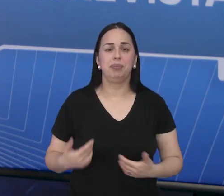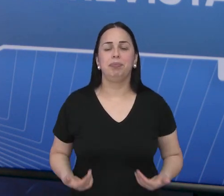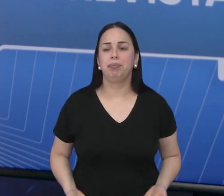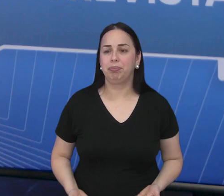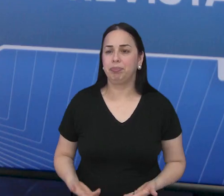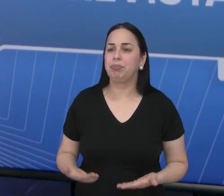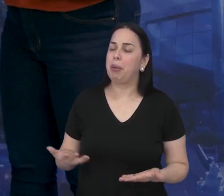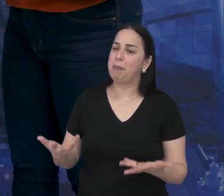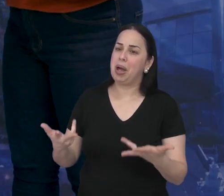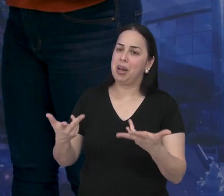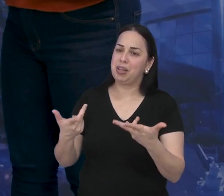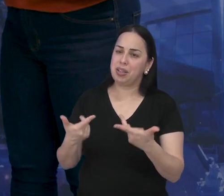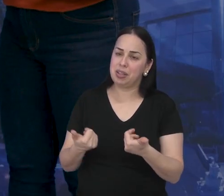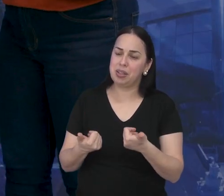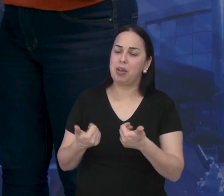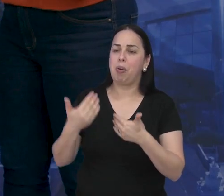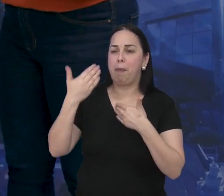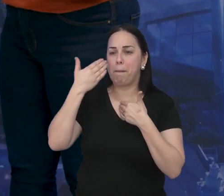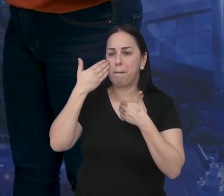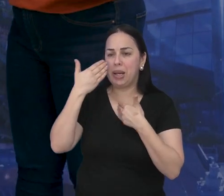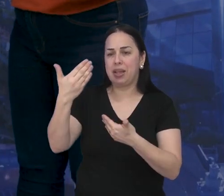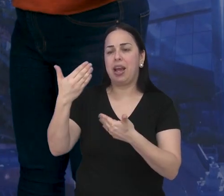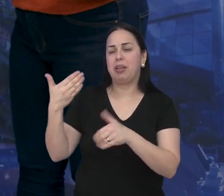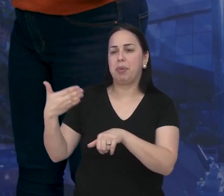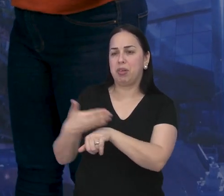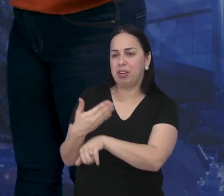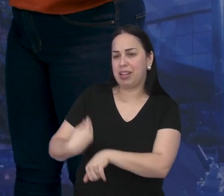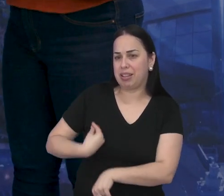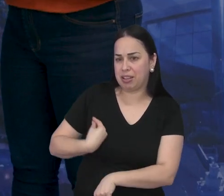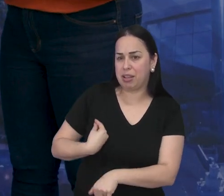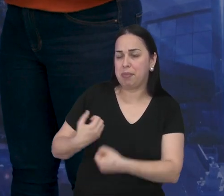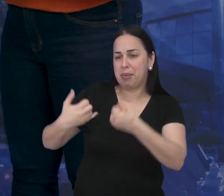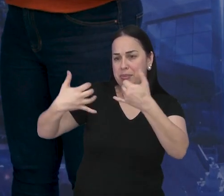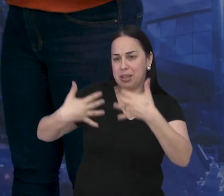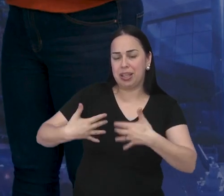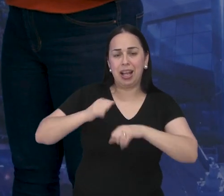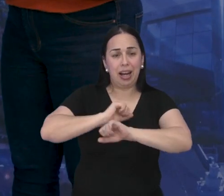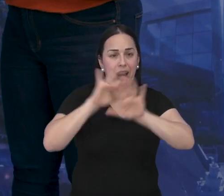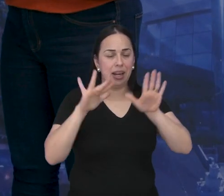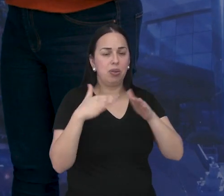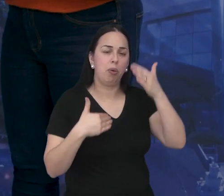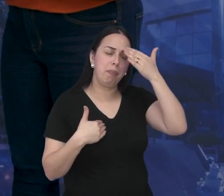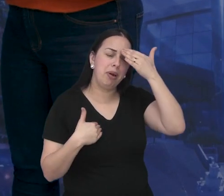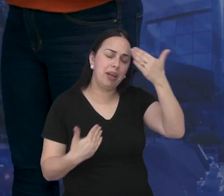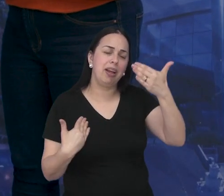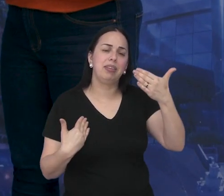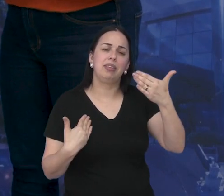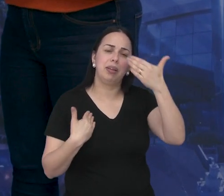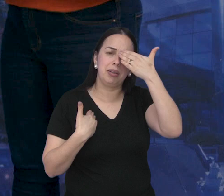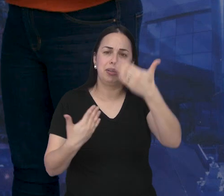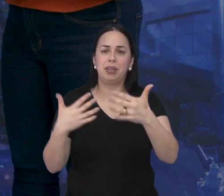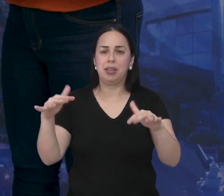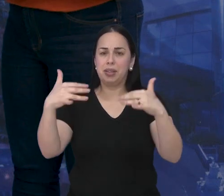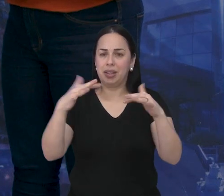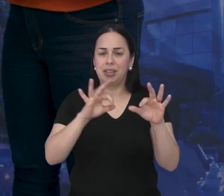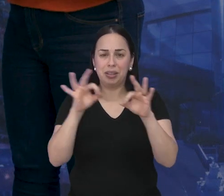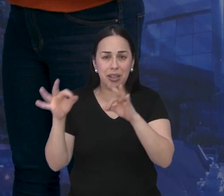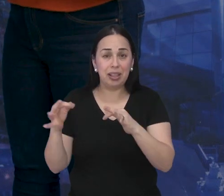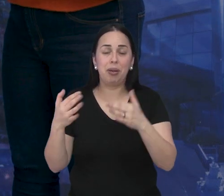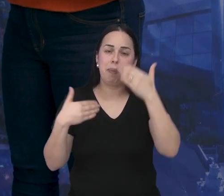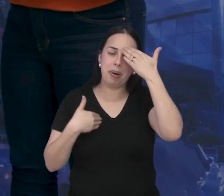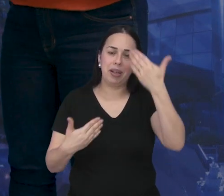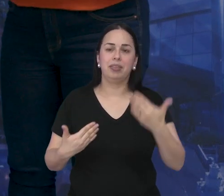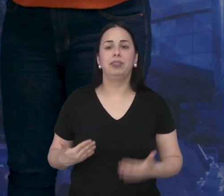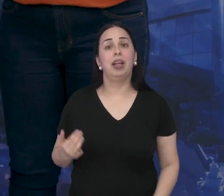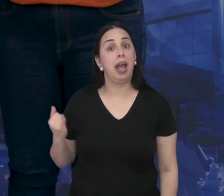período maior. Maravilha, Gabriela, gostaria de te agradecer pela presença, pelo esclarecimento. Imagina, eu que agradeço a todos que estão aqui. Muito